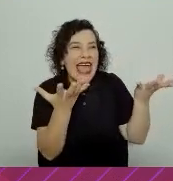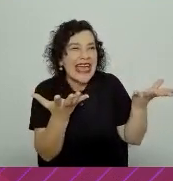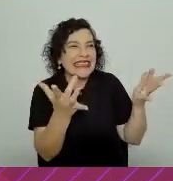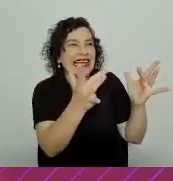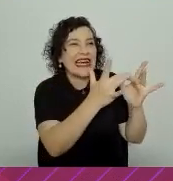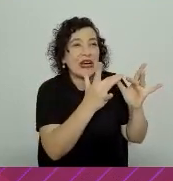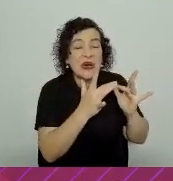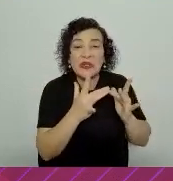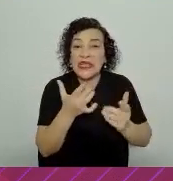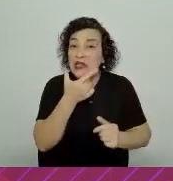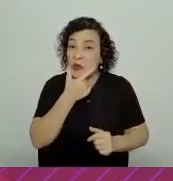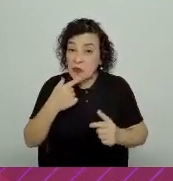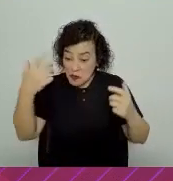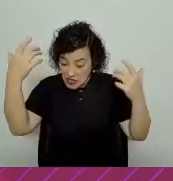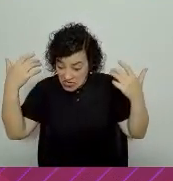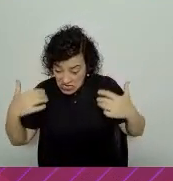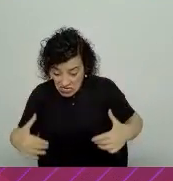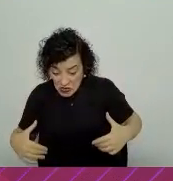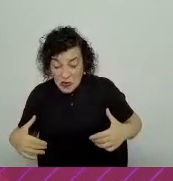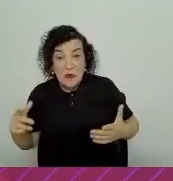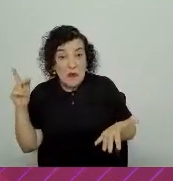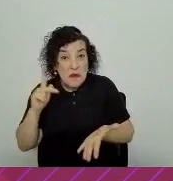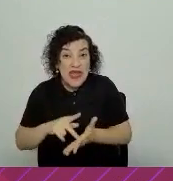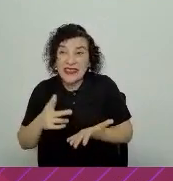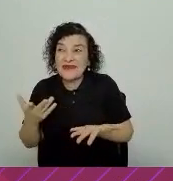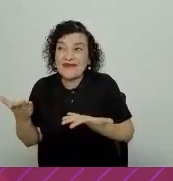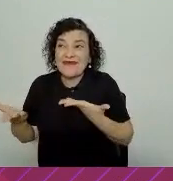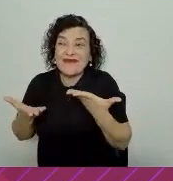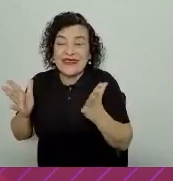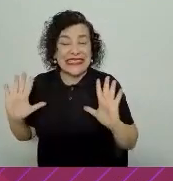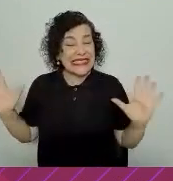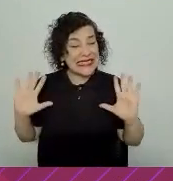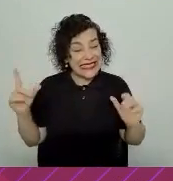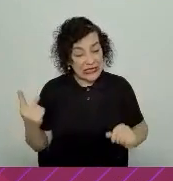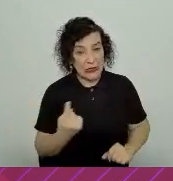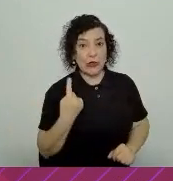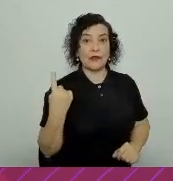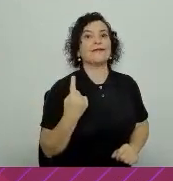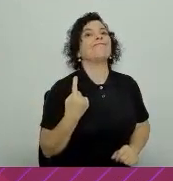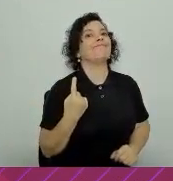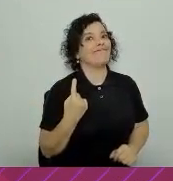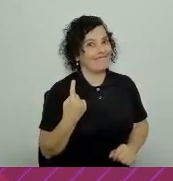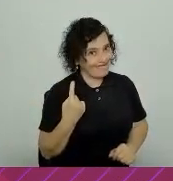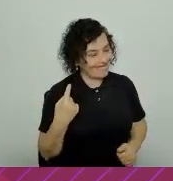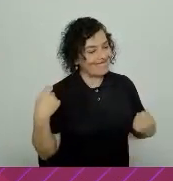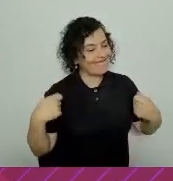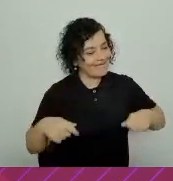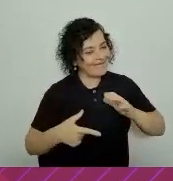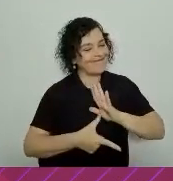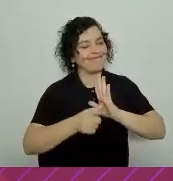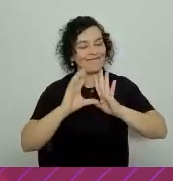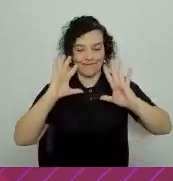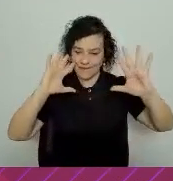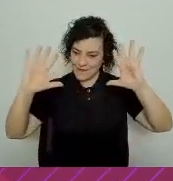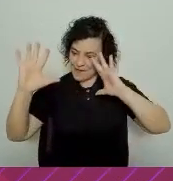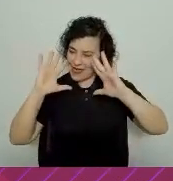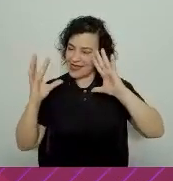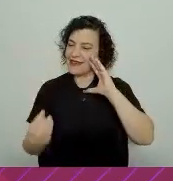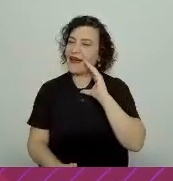com que o menino é na vida real Então isso é um problema social que a gente tem que pensar enquanto designer projetando